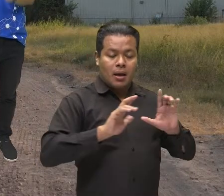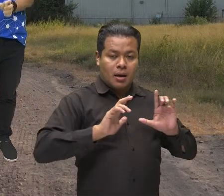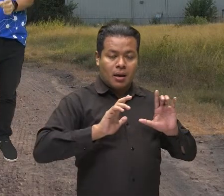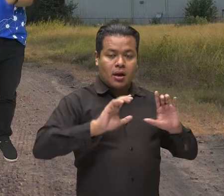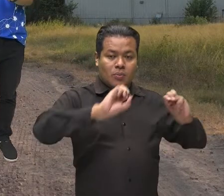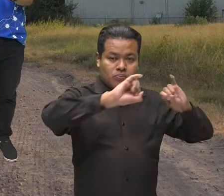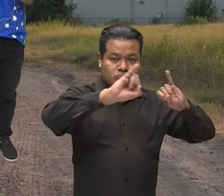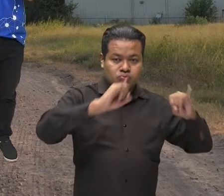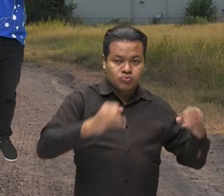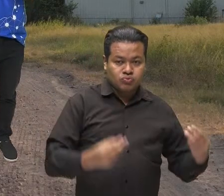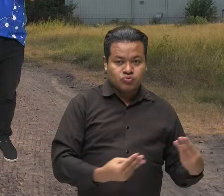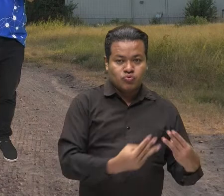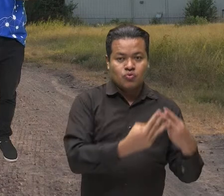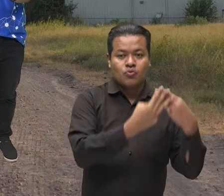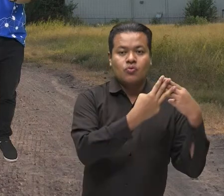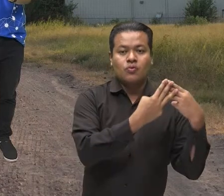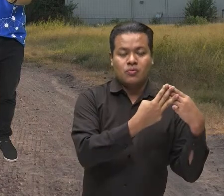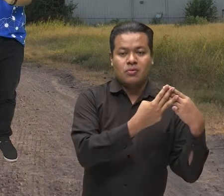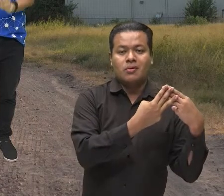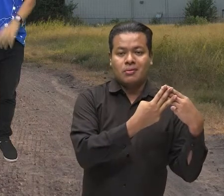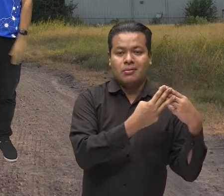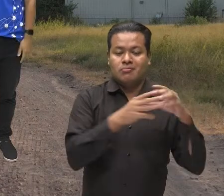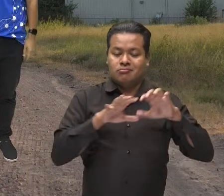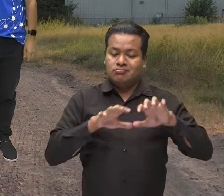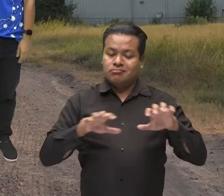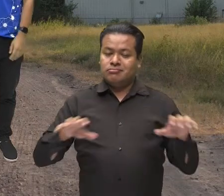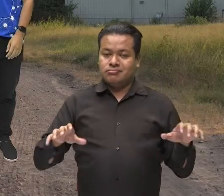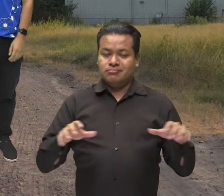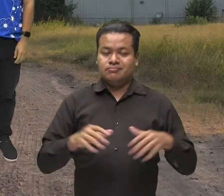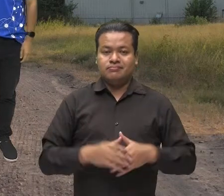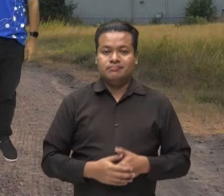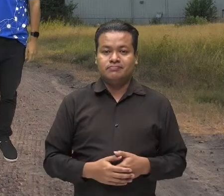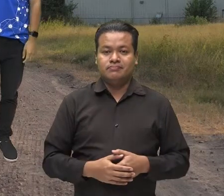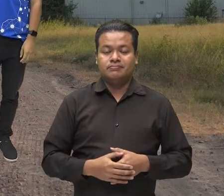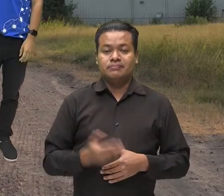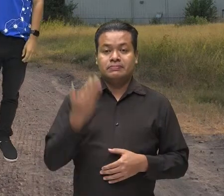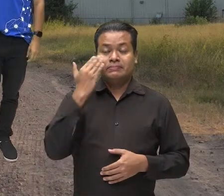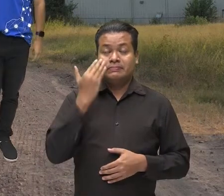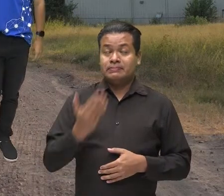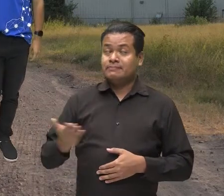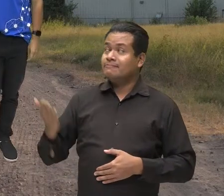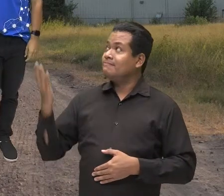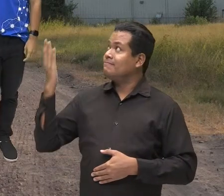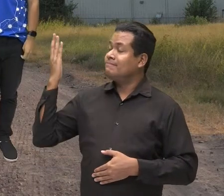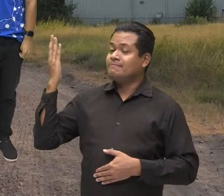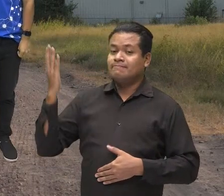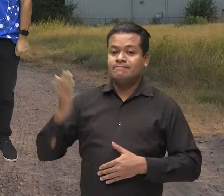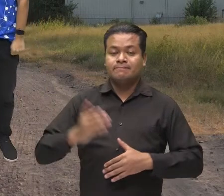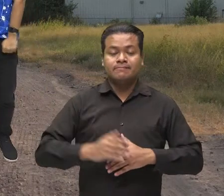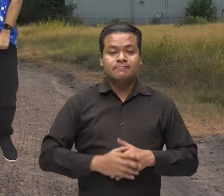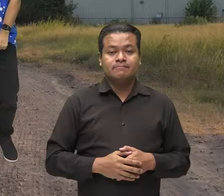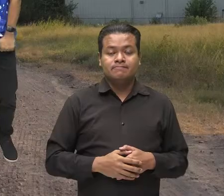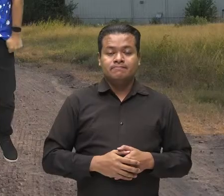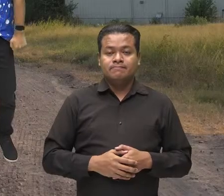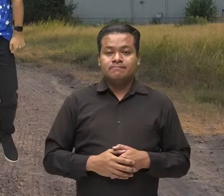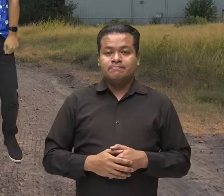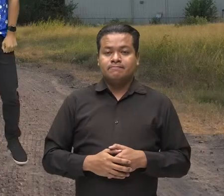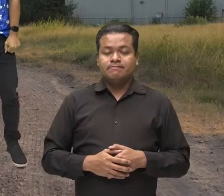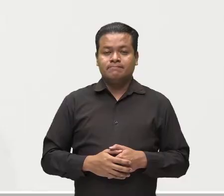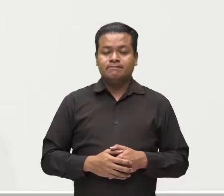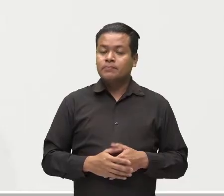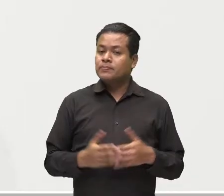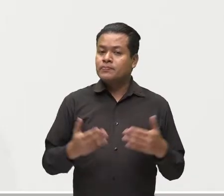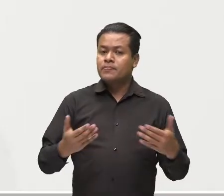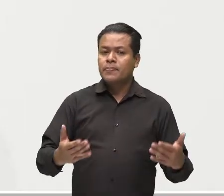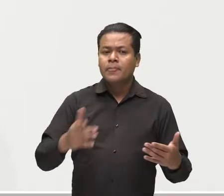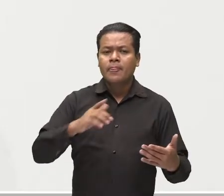comunidades judaicas, né, para uma área específica. Como a gente vai ver novamente aí nessa tela, né, na tela que a gente viu agora há pouco, a